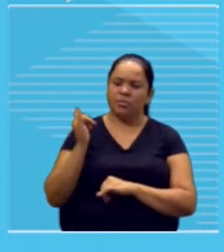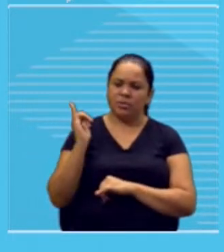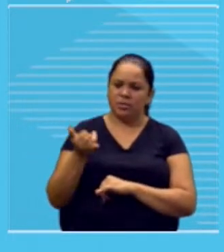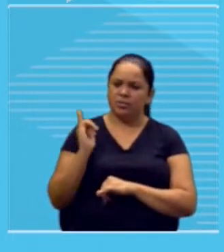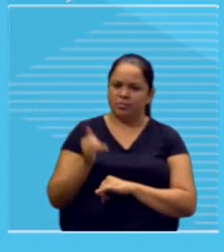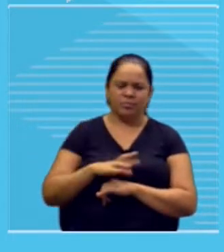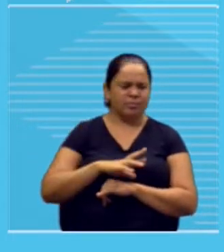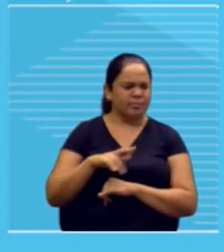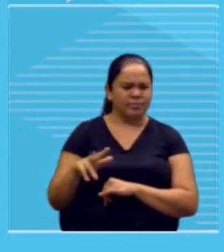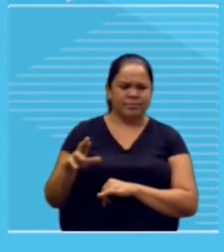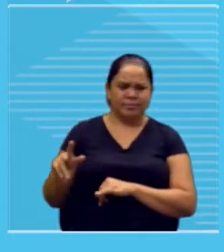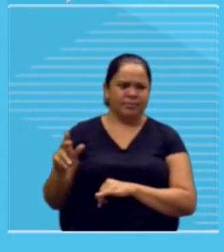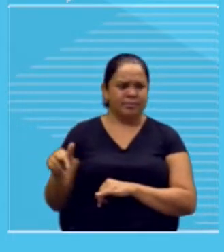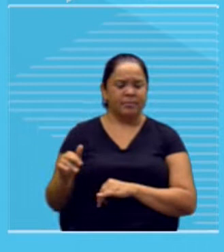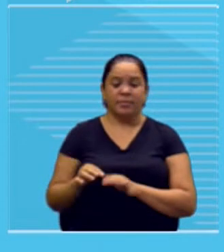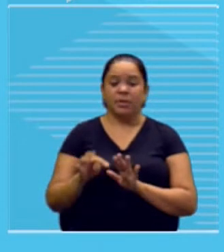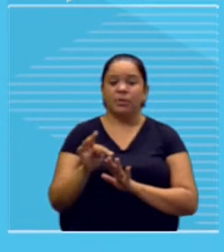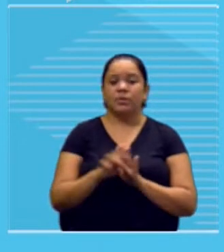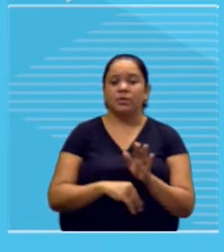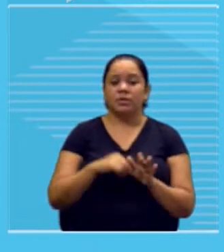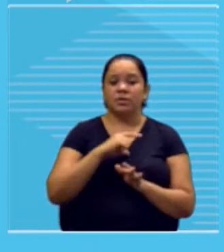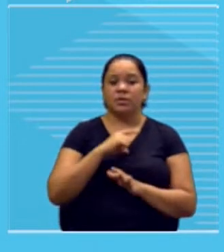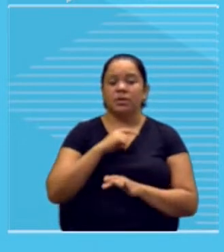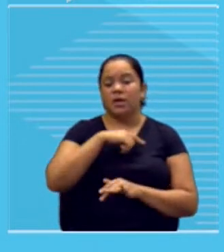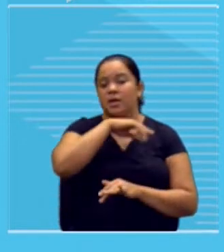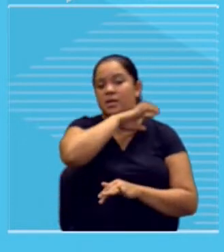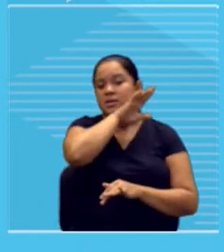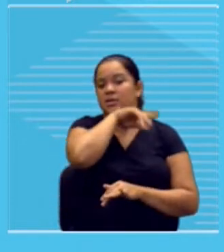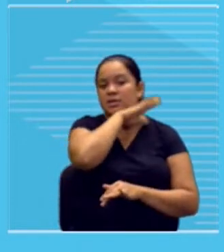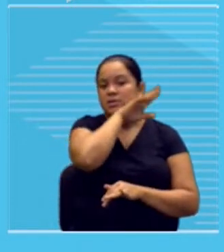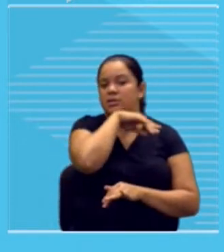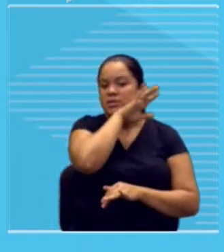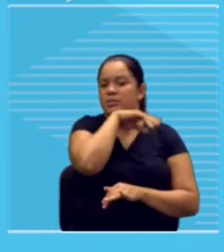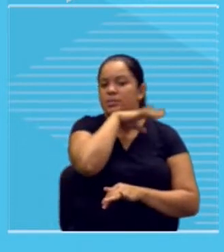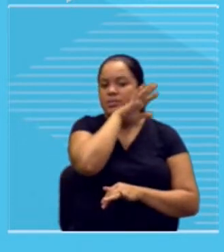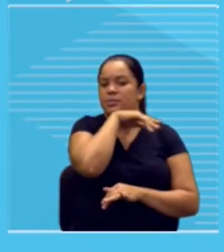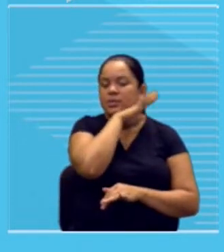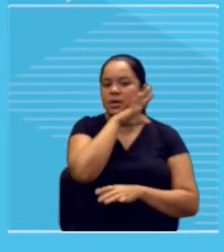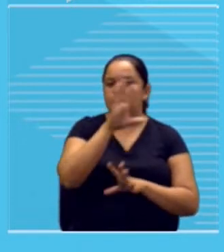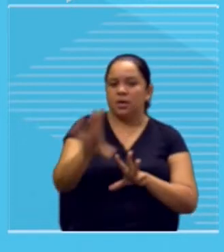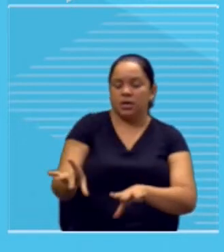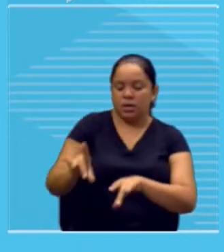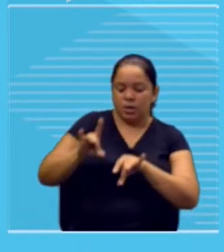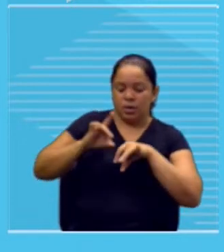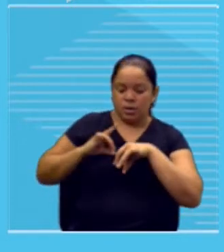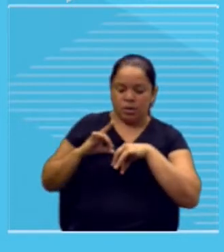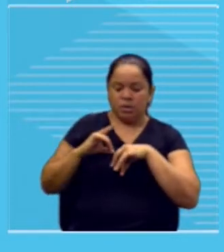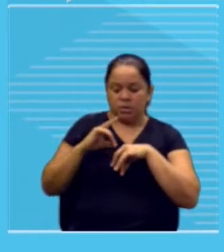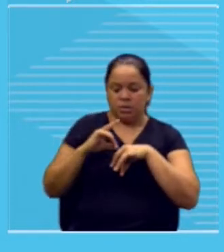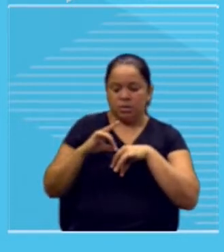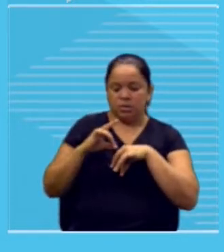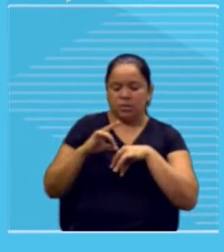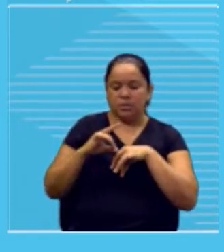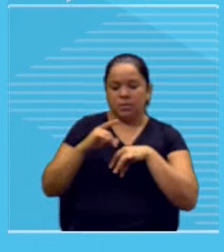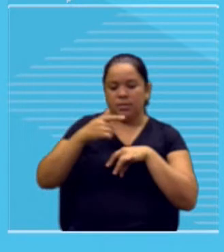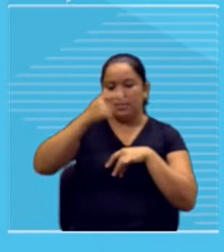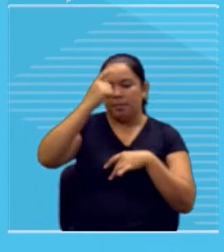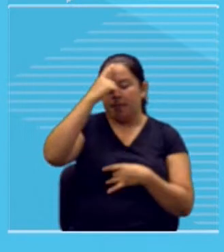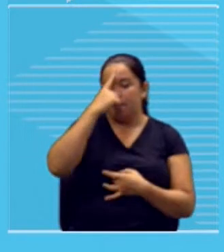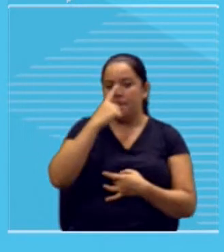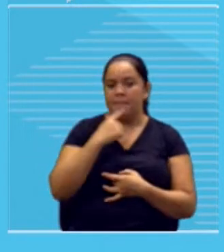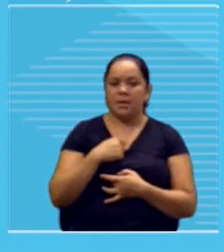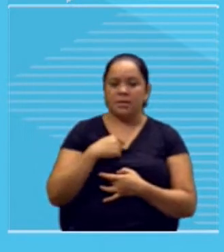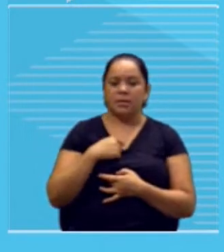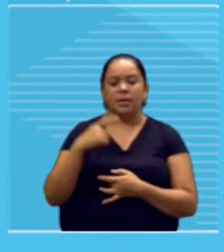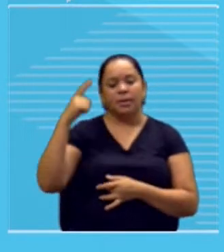aquele texto em que nós encontramos animais como os personagens os animais pensam